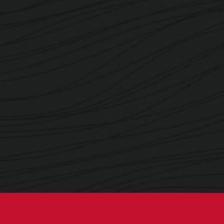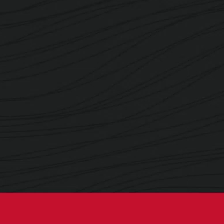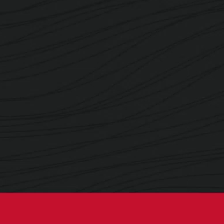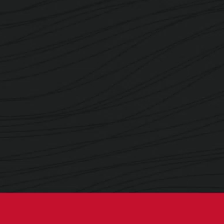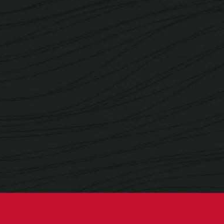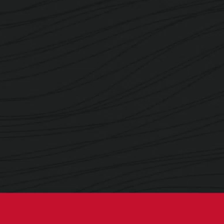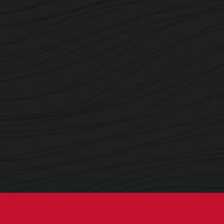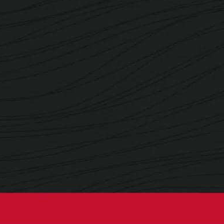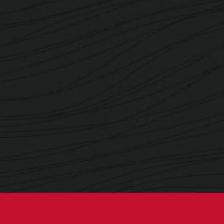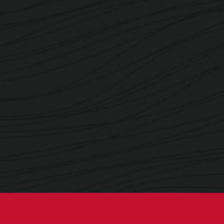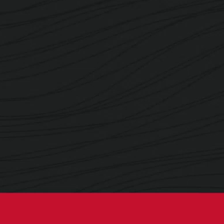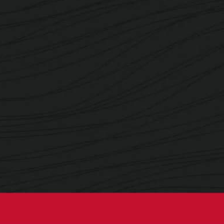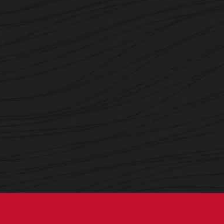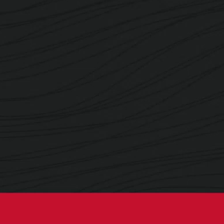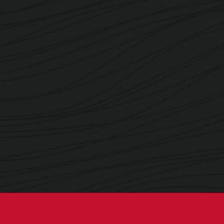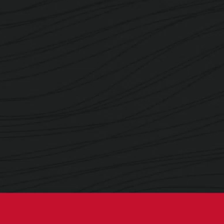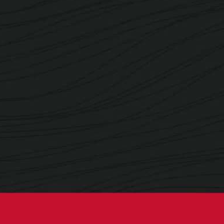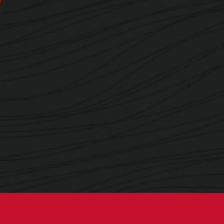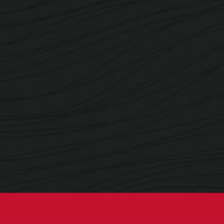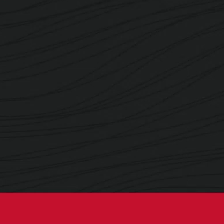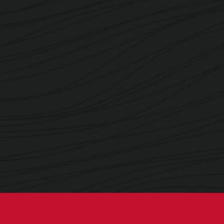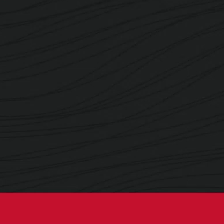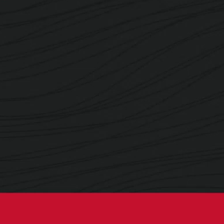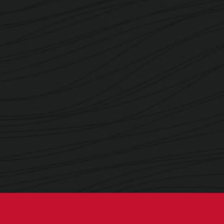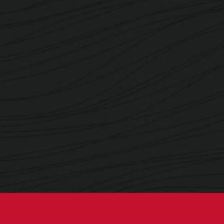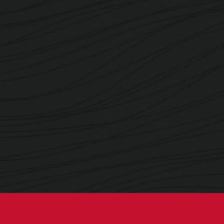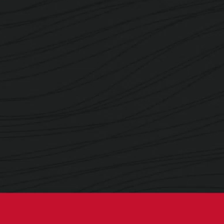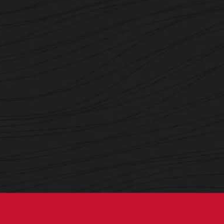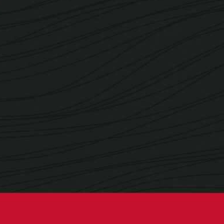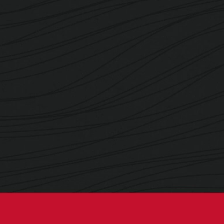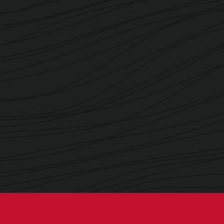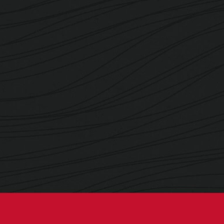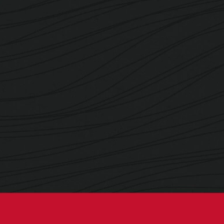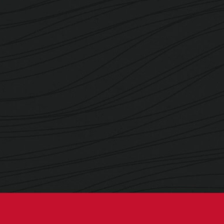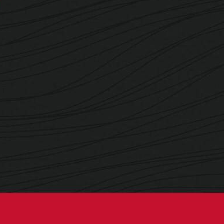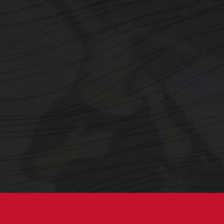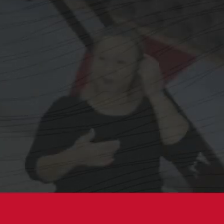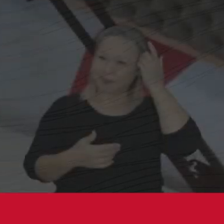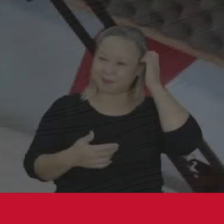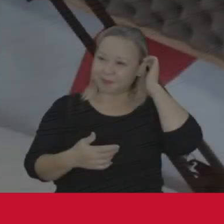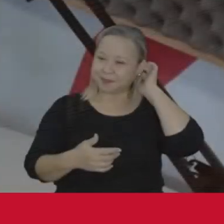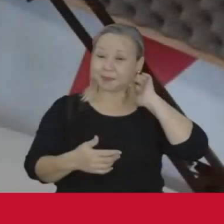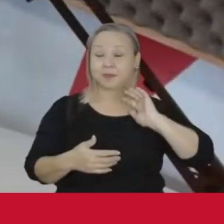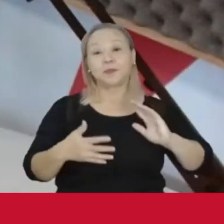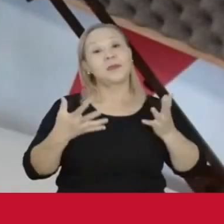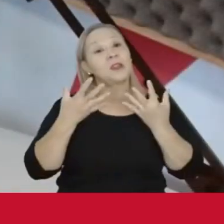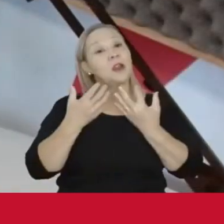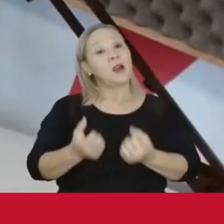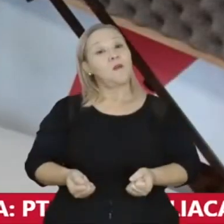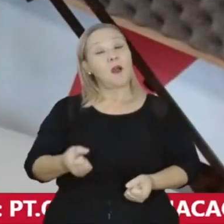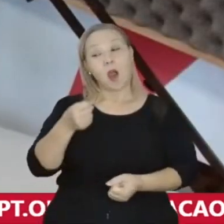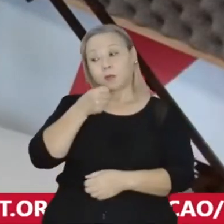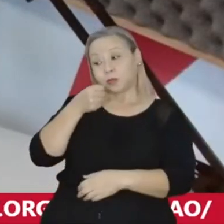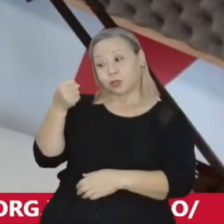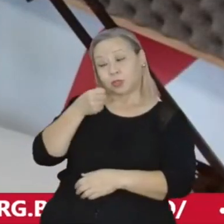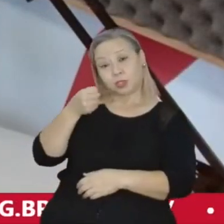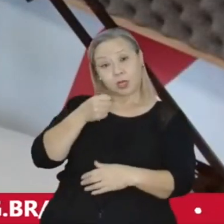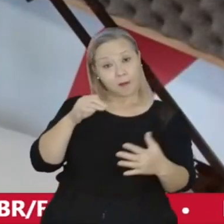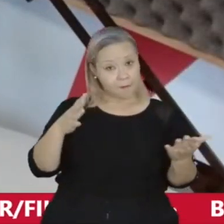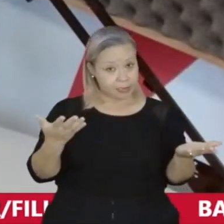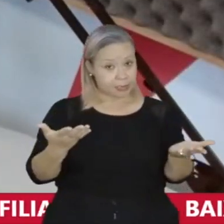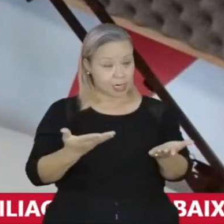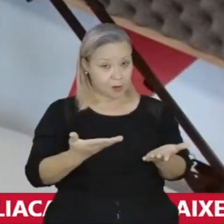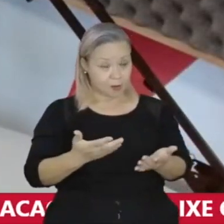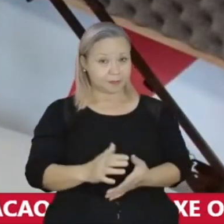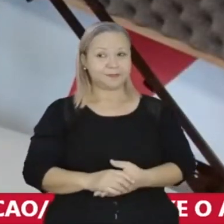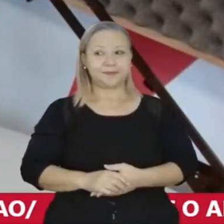Jornal Rádio PT. Informação e luta popular. Com Amanda Guerra. E vamos de entrevista, não é, minha gente? Vamos